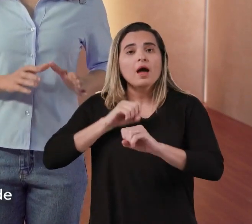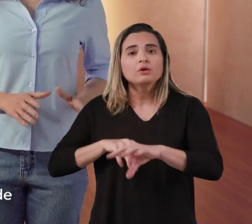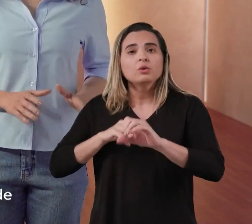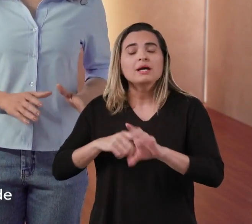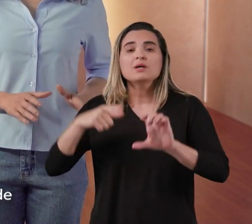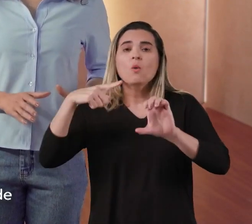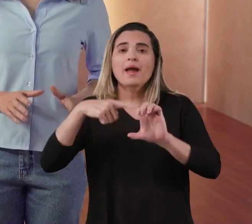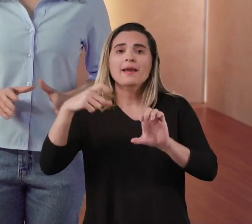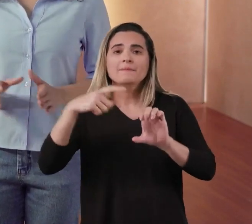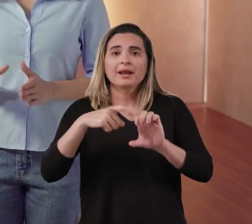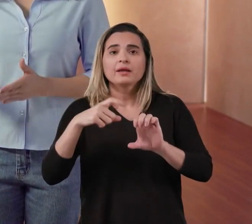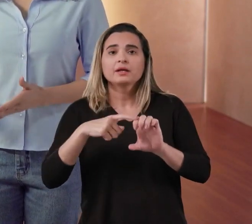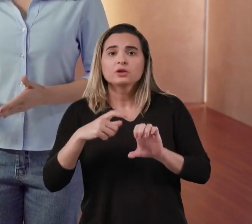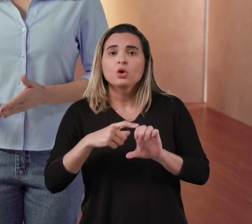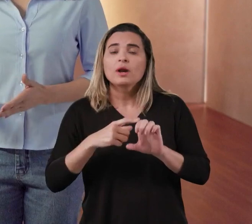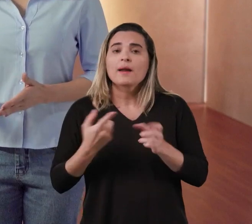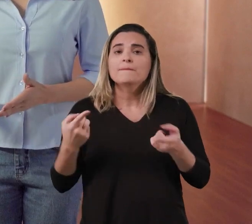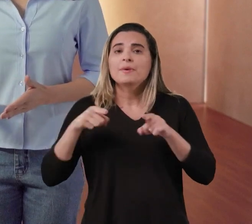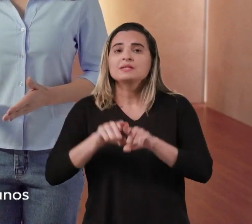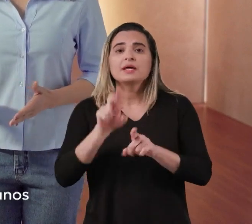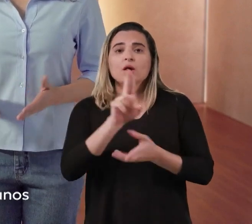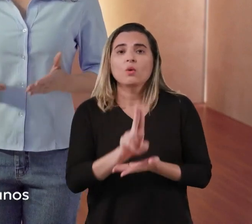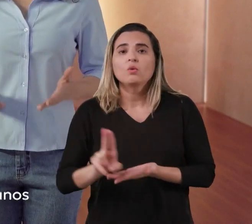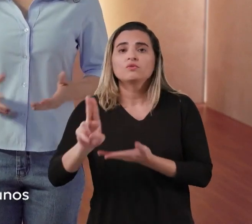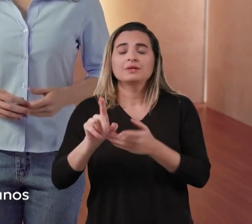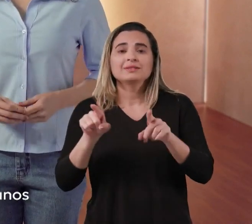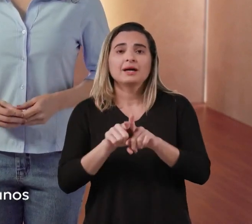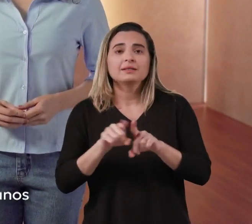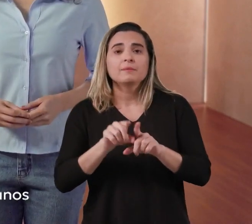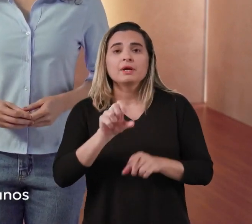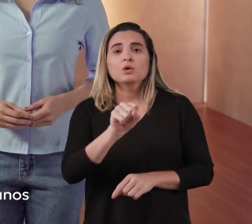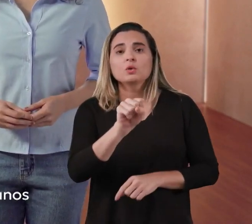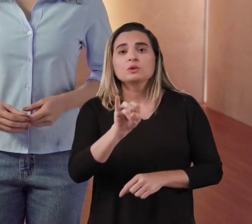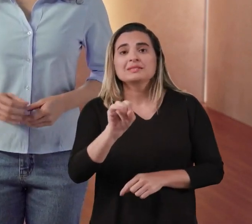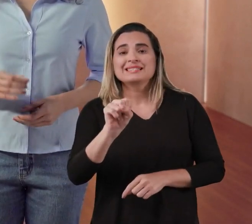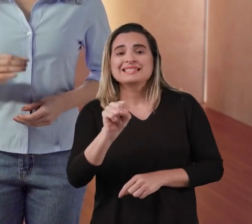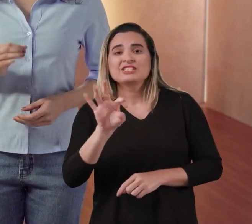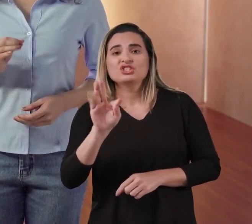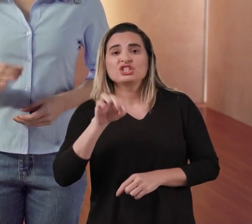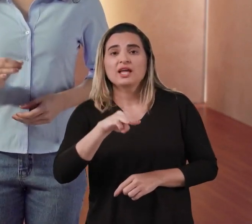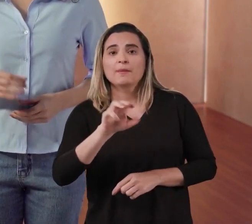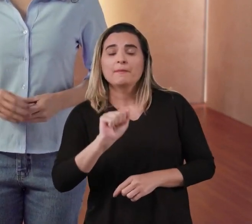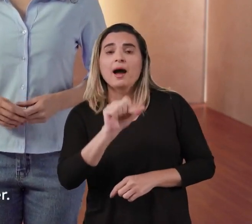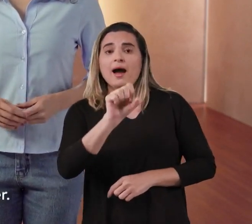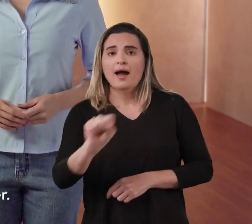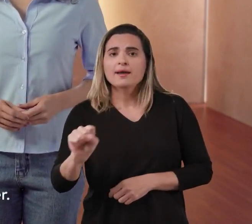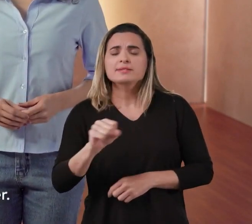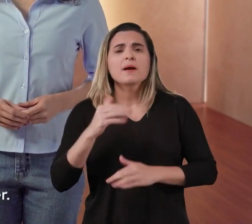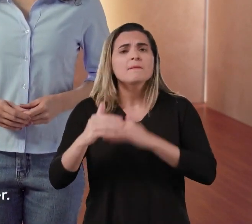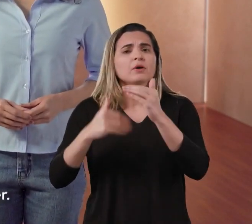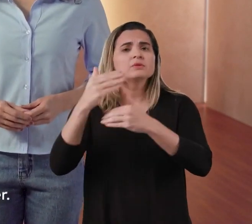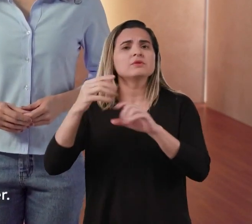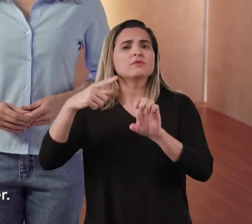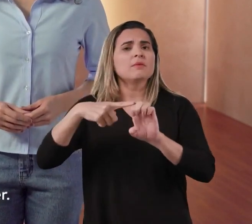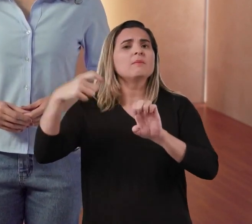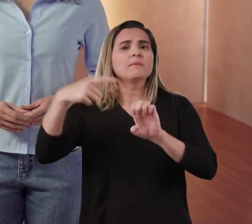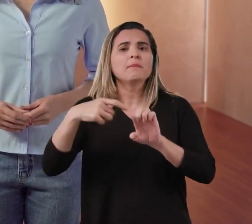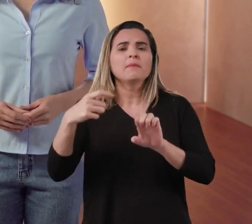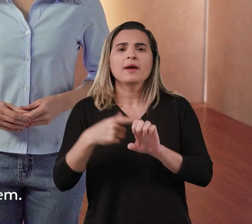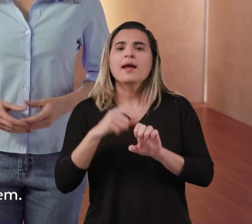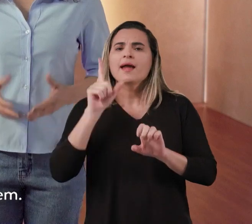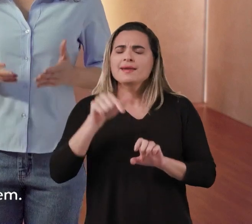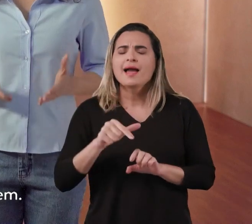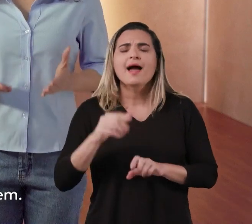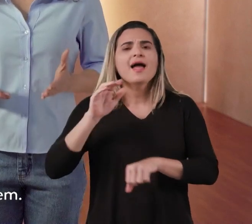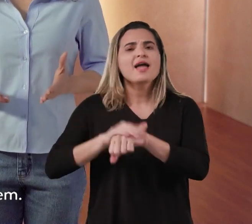parceria com a Universidade e o Sistema S, capacitando tecnicamente os alunos e desenvolvendo seu potencial para empreender.